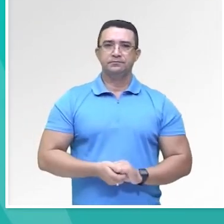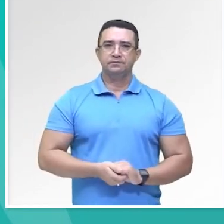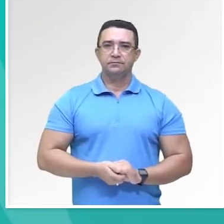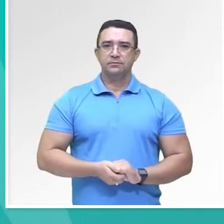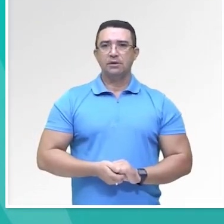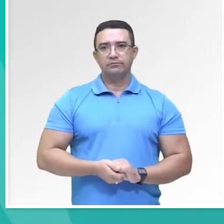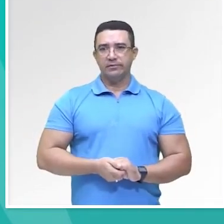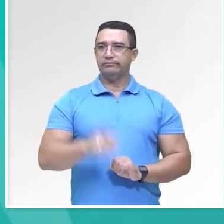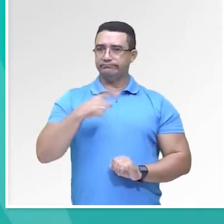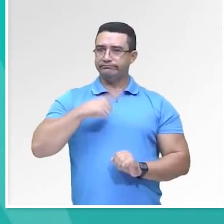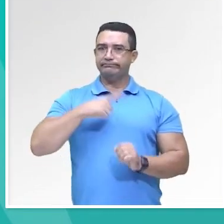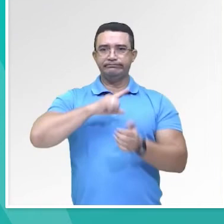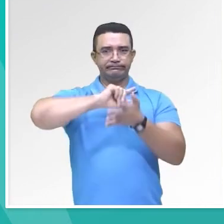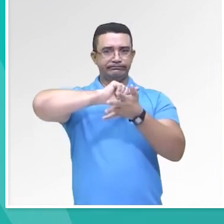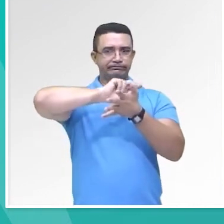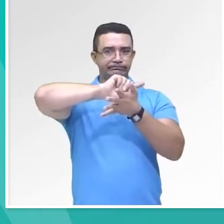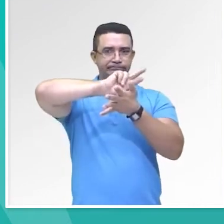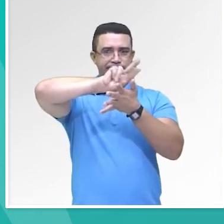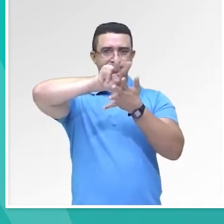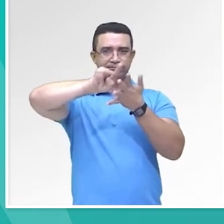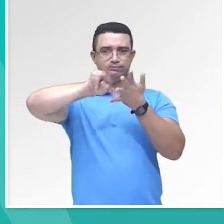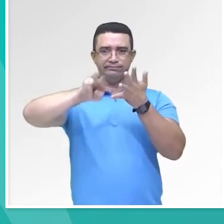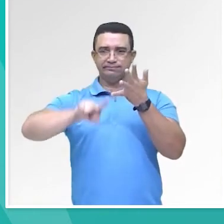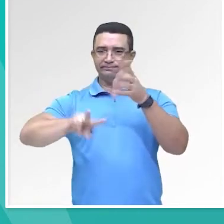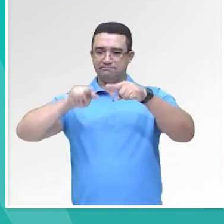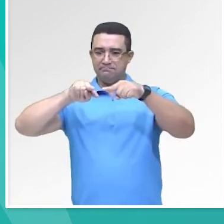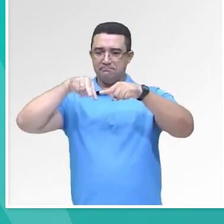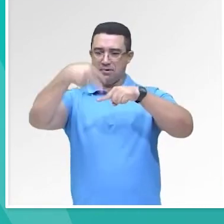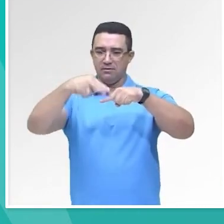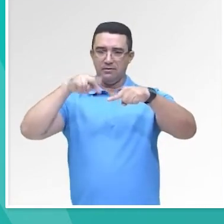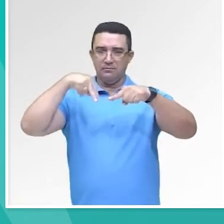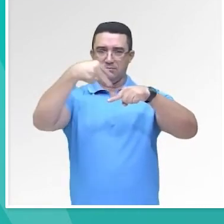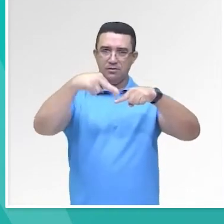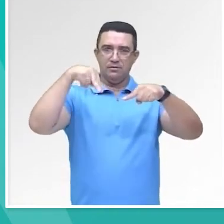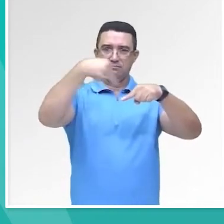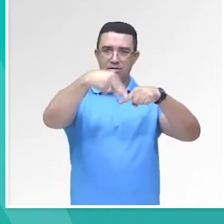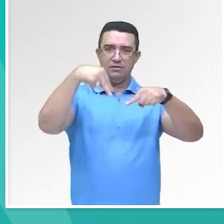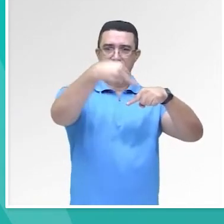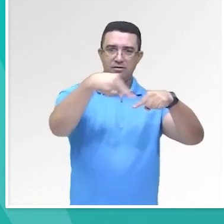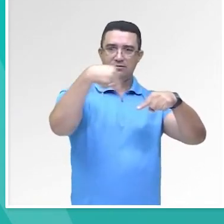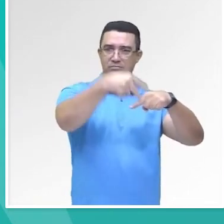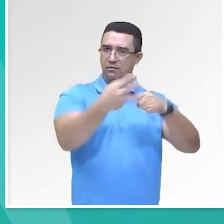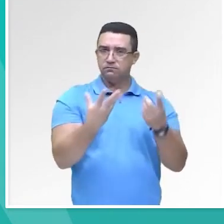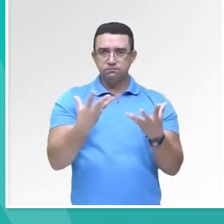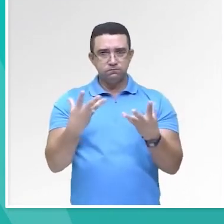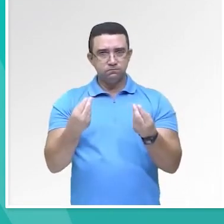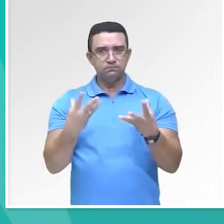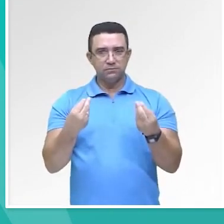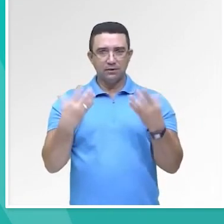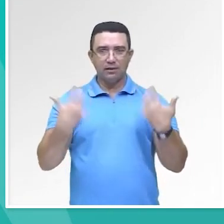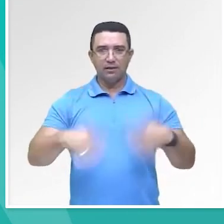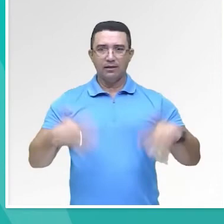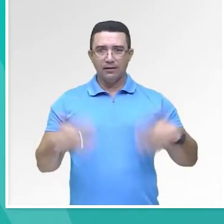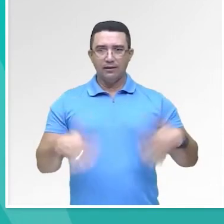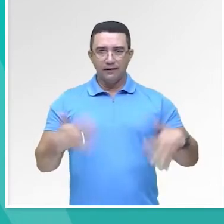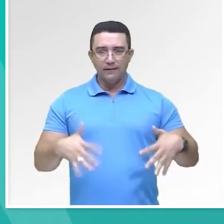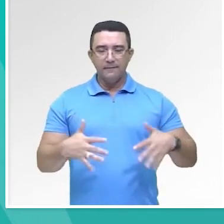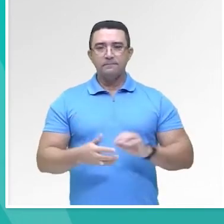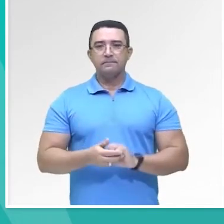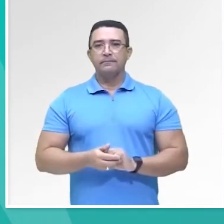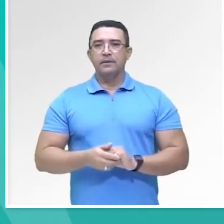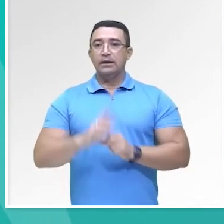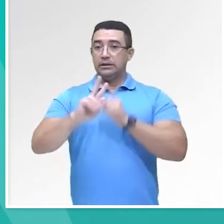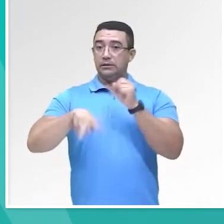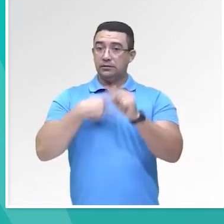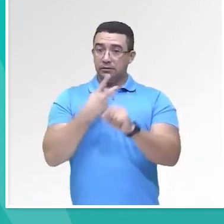muitas barreiras para serem, né, puladas, certo? Para serem saltadas. Muito bem, depois da corrida com